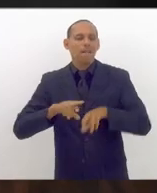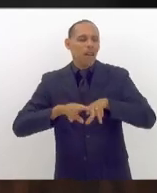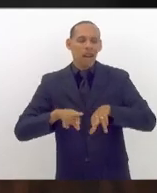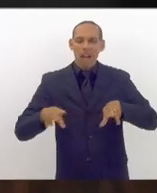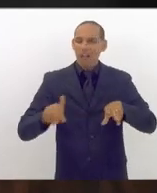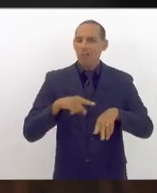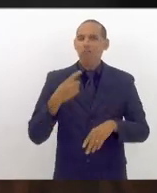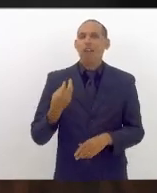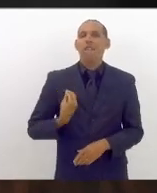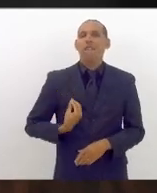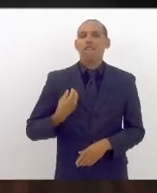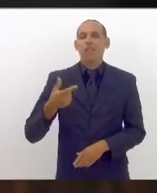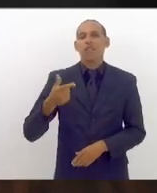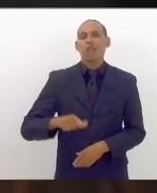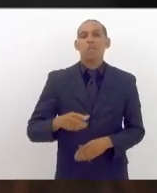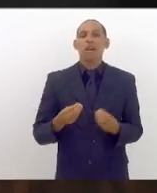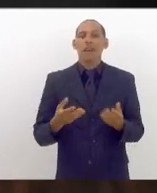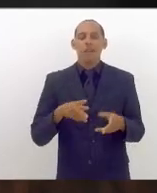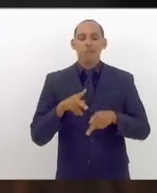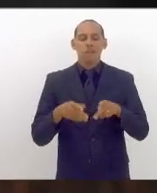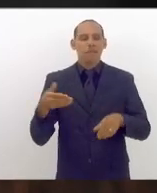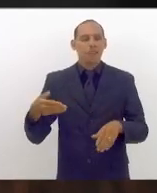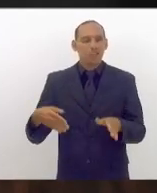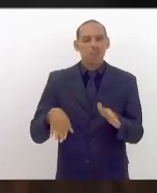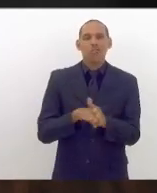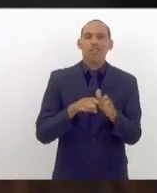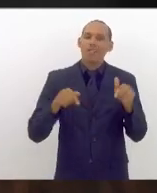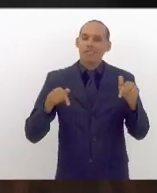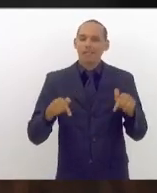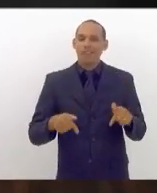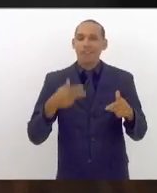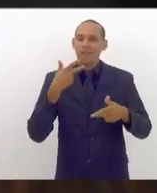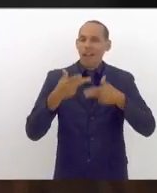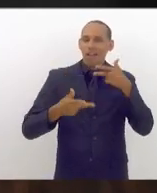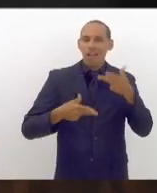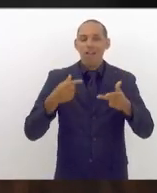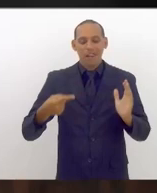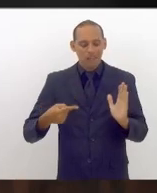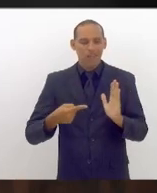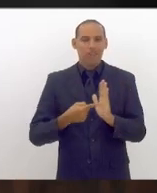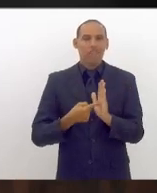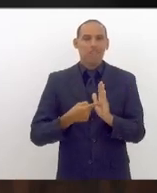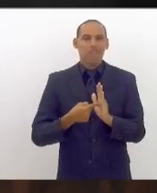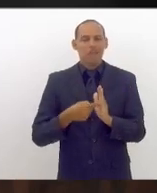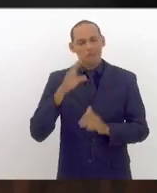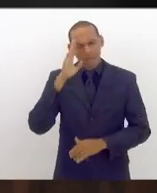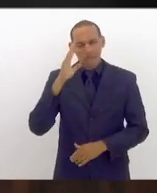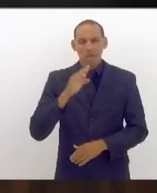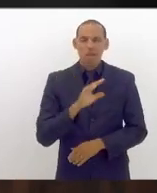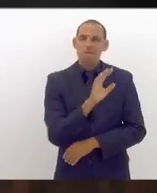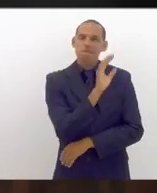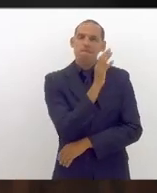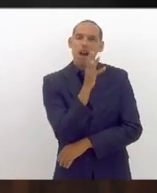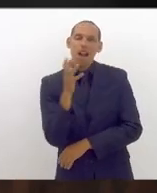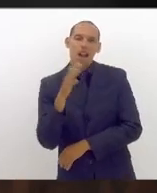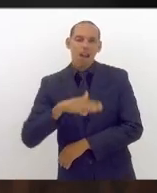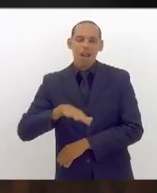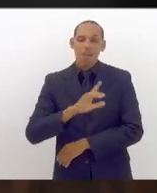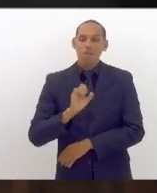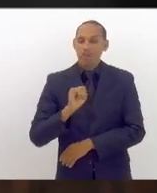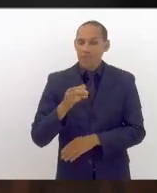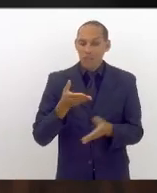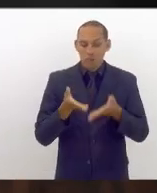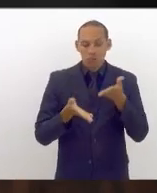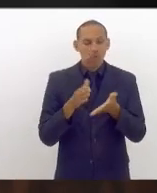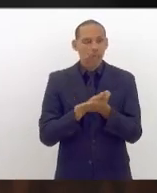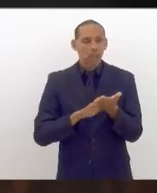a população precisa chegar dentro dessa casa para falar de denúncias principalmente do meio ambiente que a gente se não cuidar dele